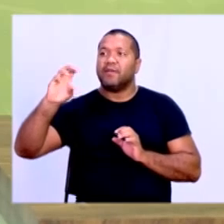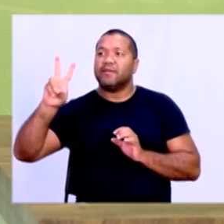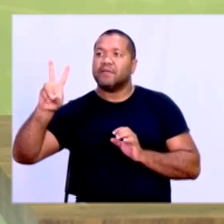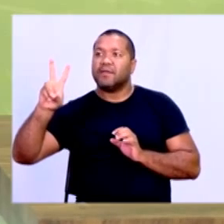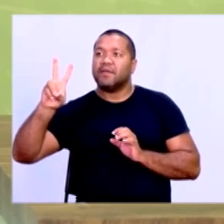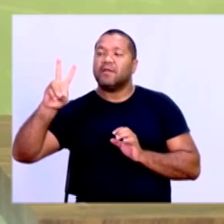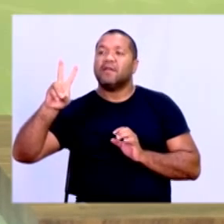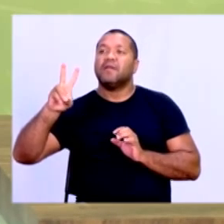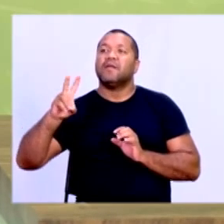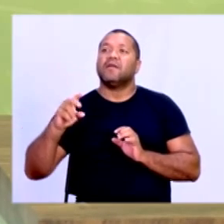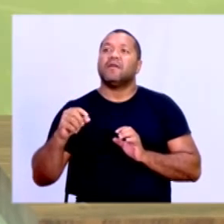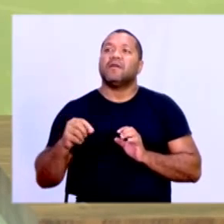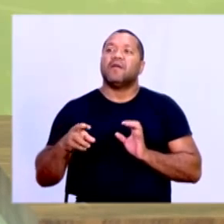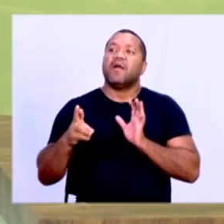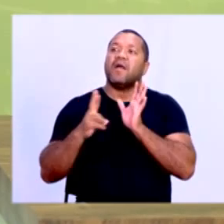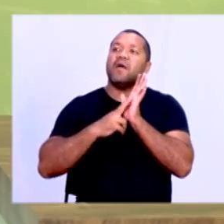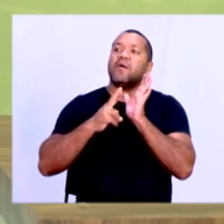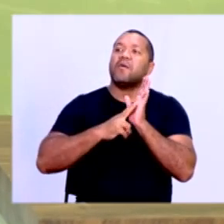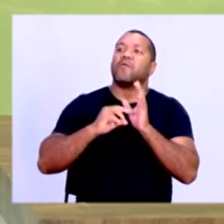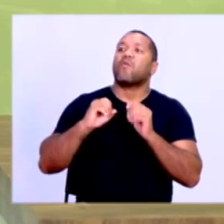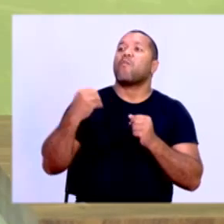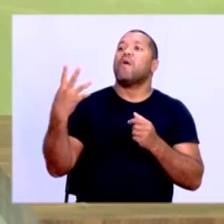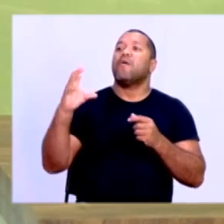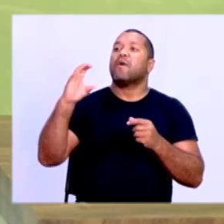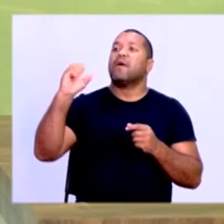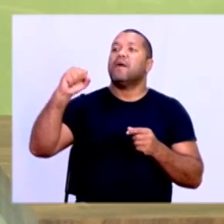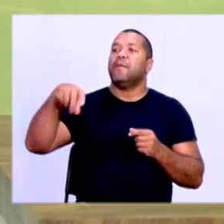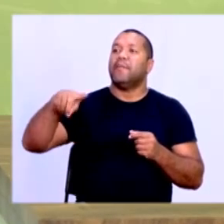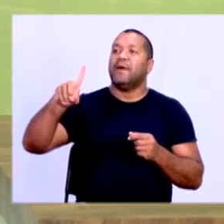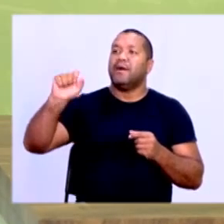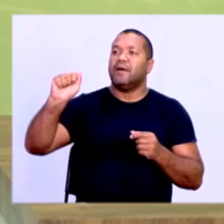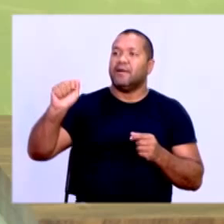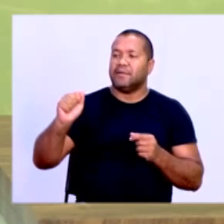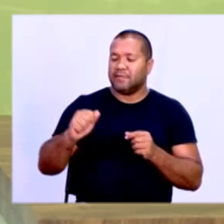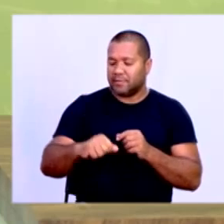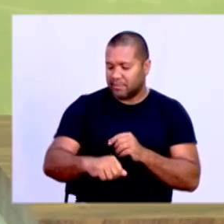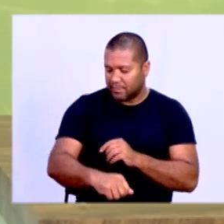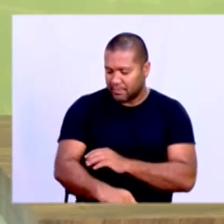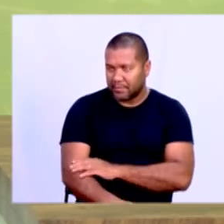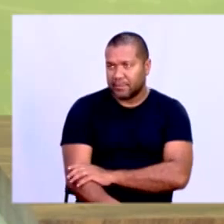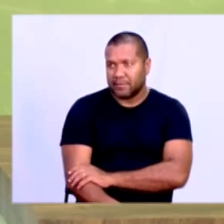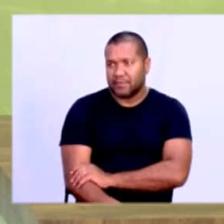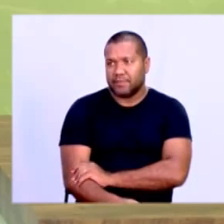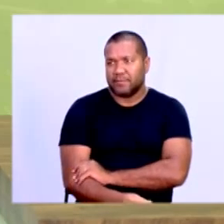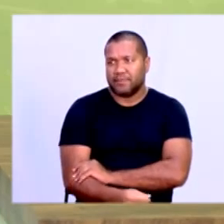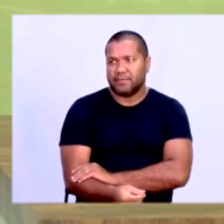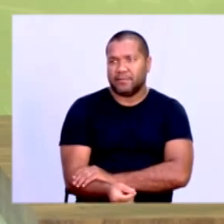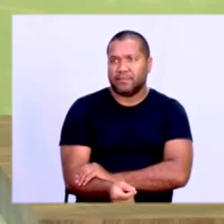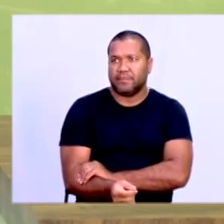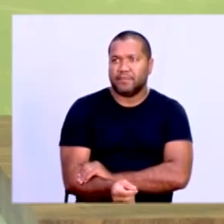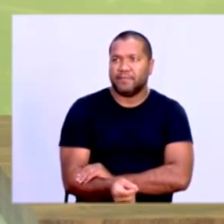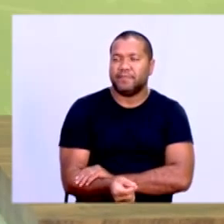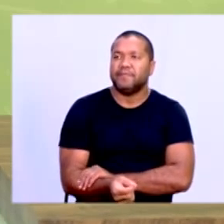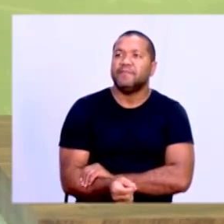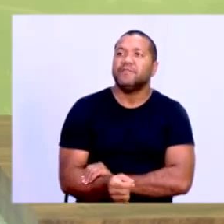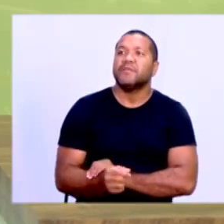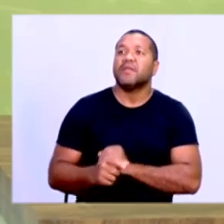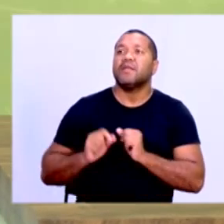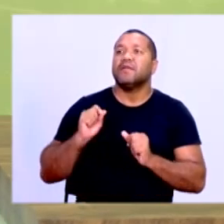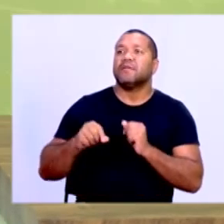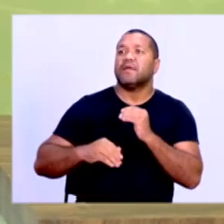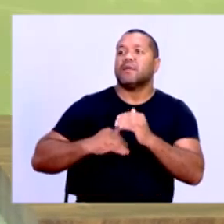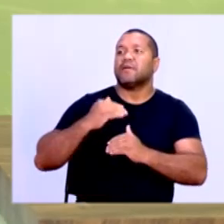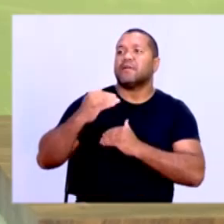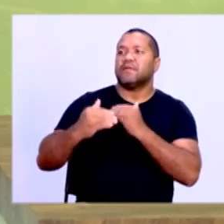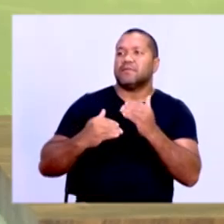camada controller ou da camada model. A renderização, a palavra renderização, é a transformação do que